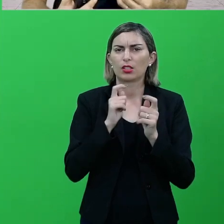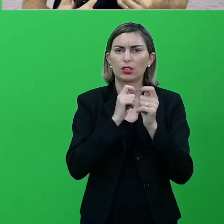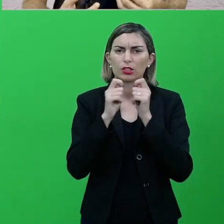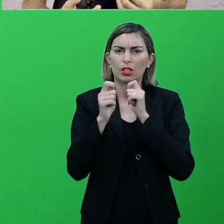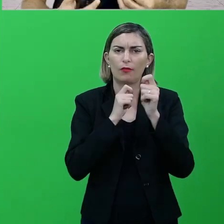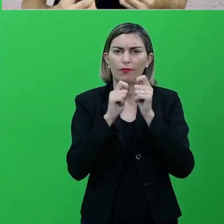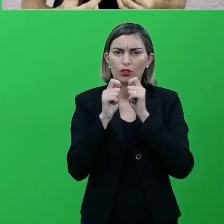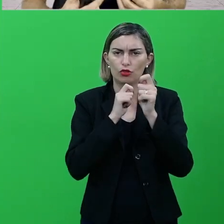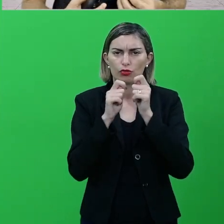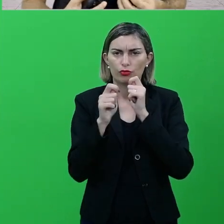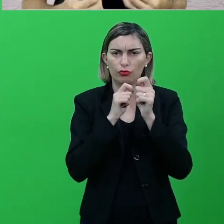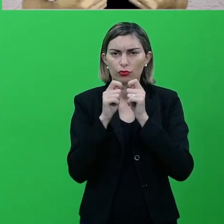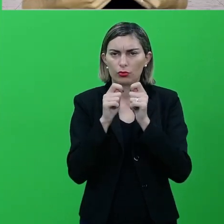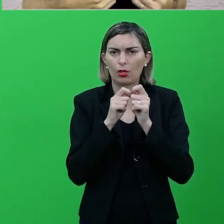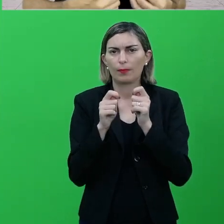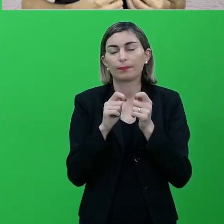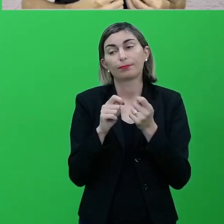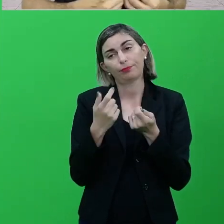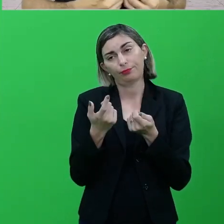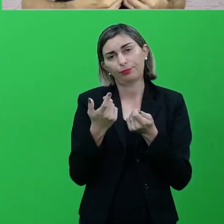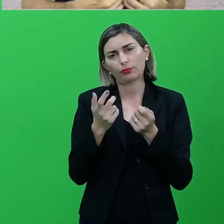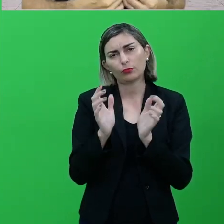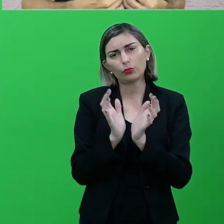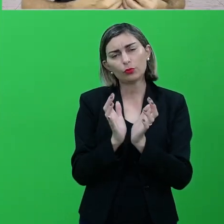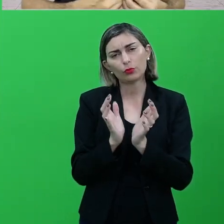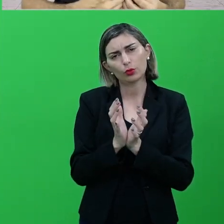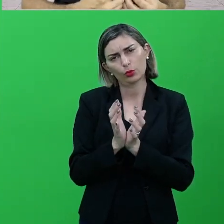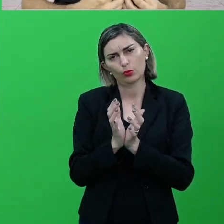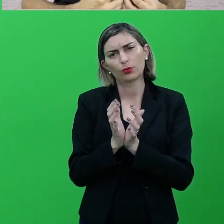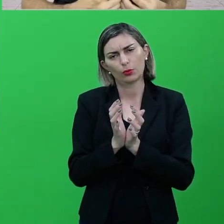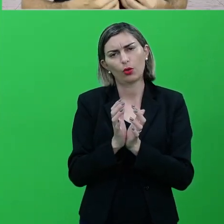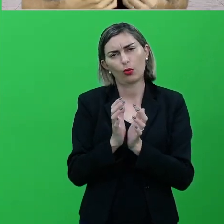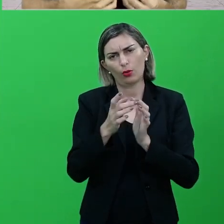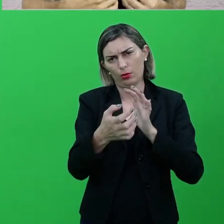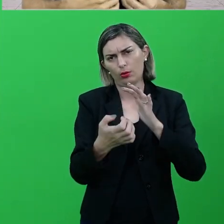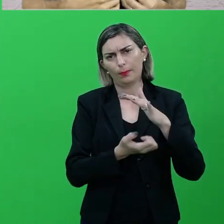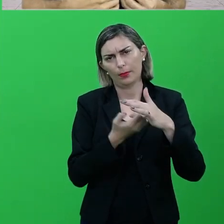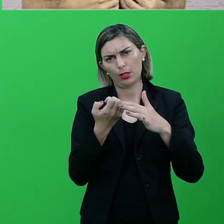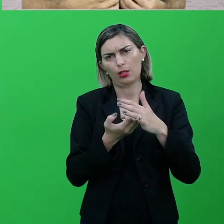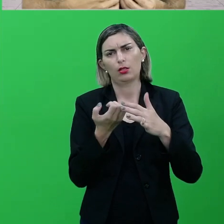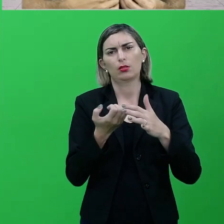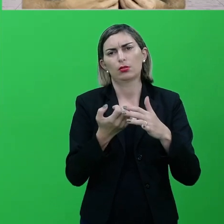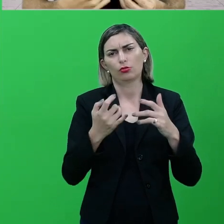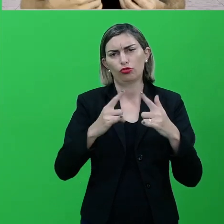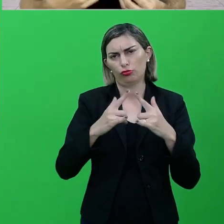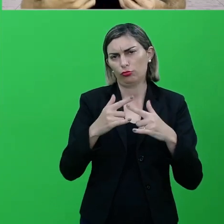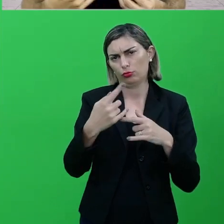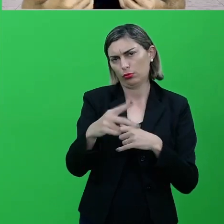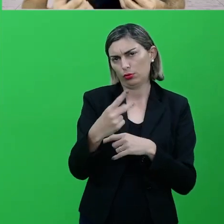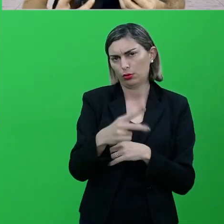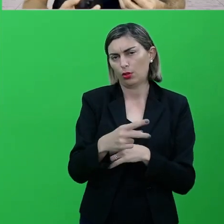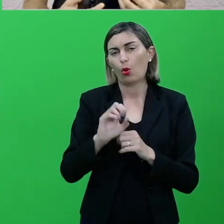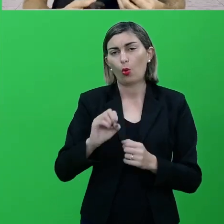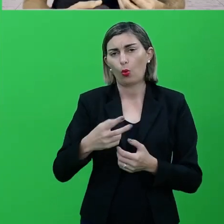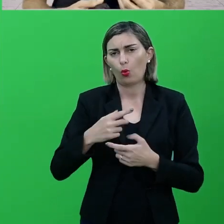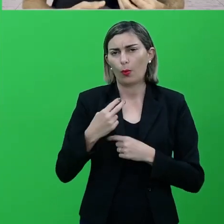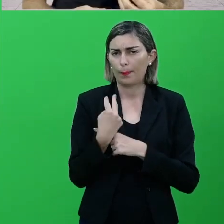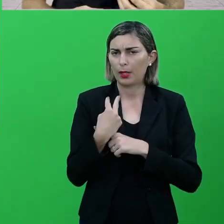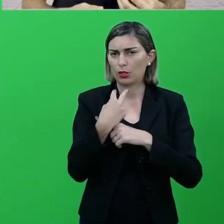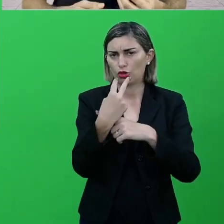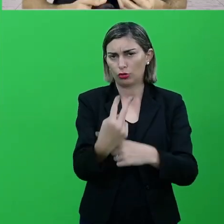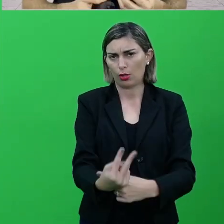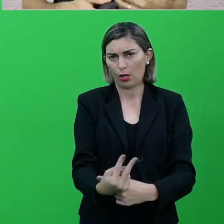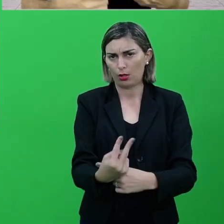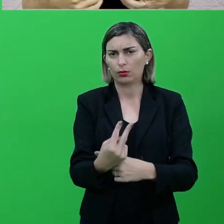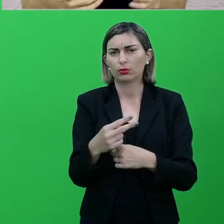entrevistas, né, seja com membros daquela organização, seja com pessoas que são servidas por aquela